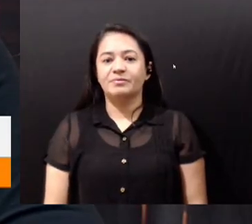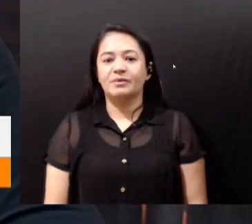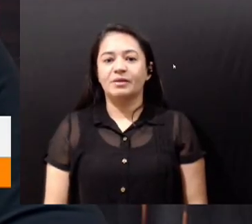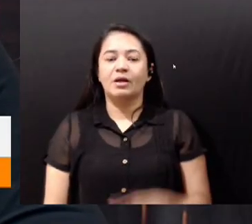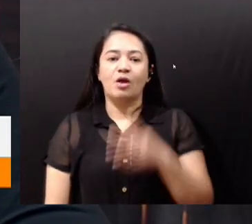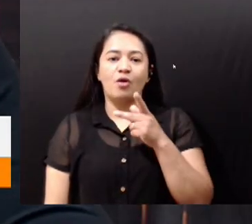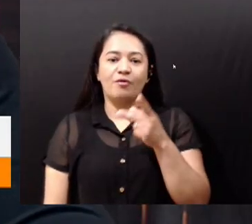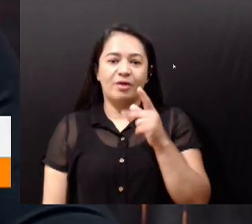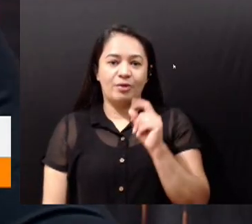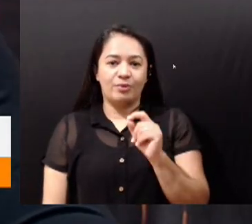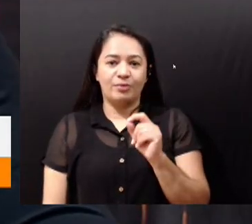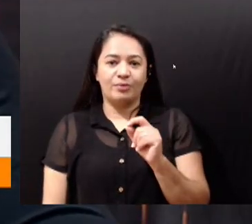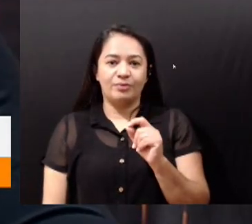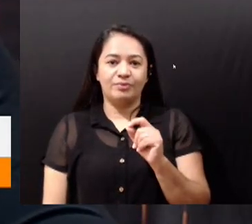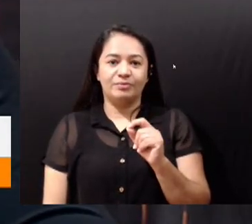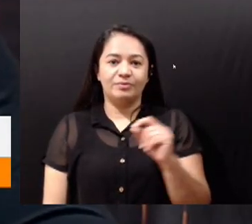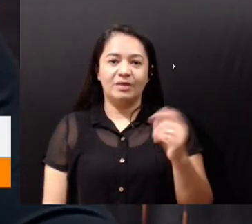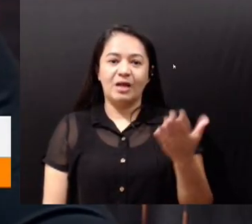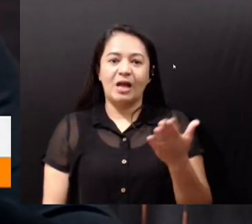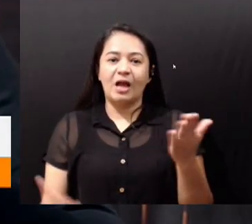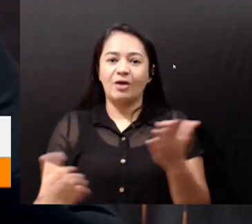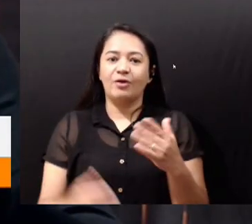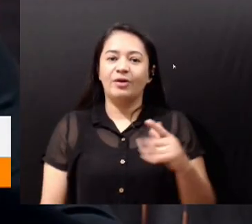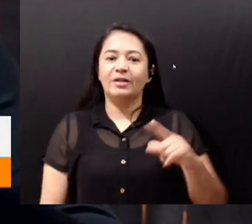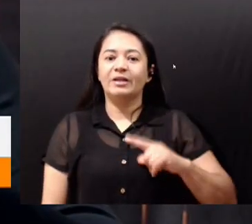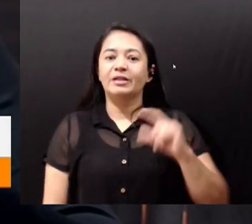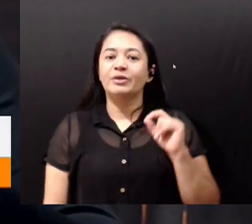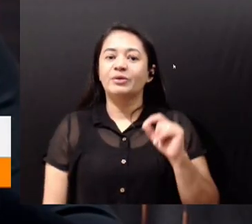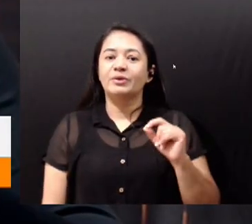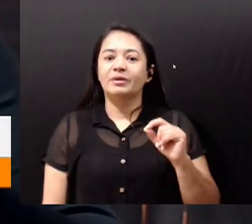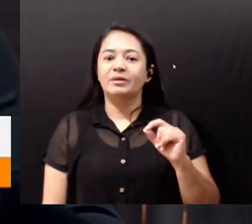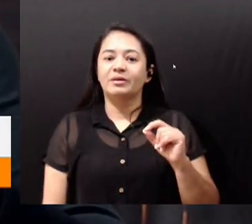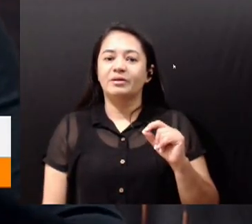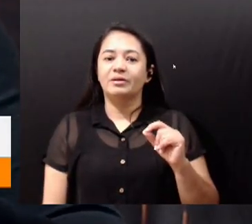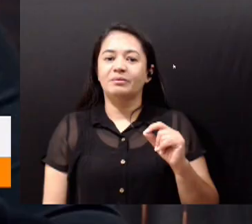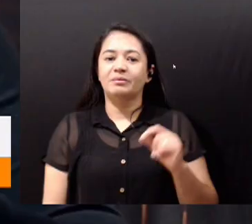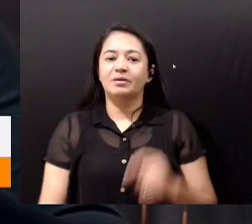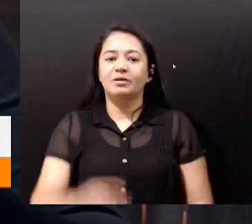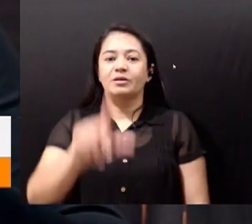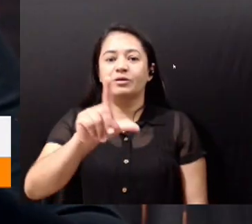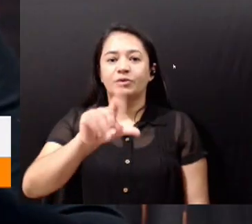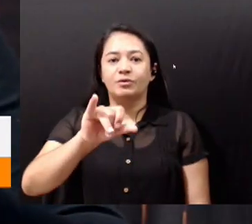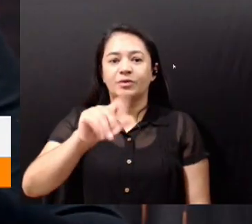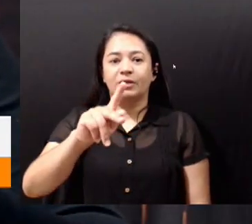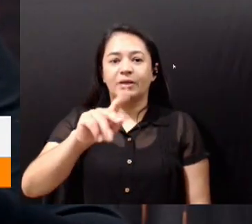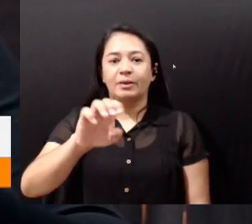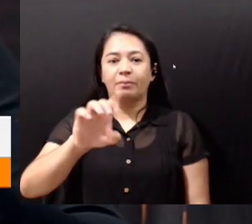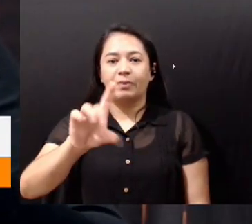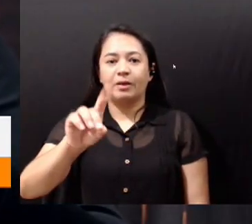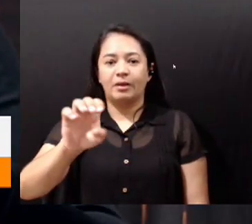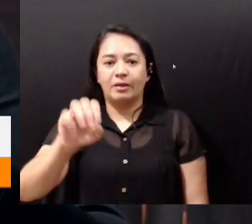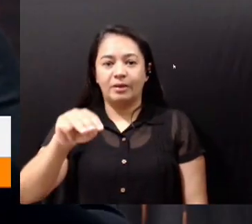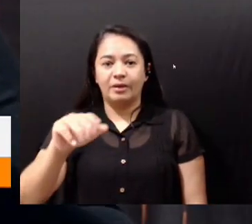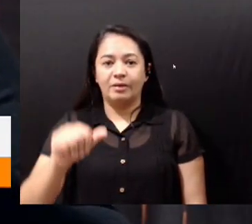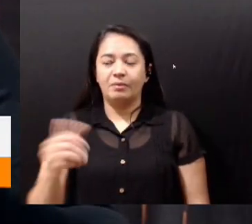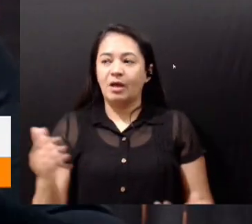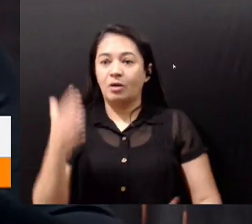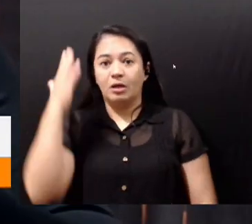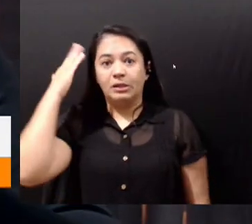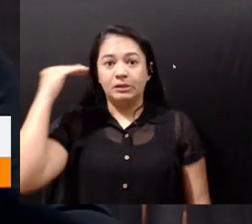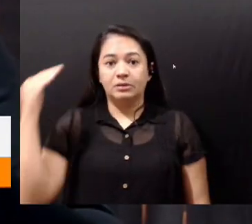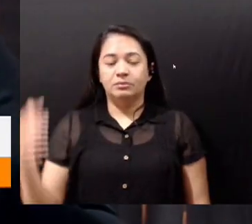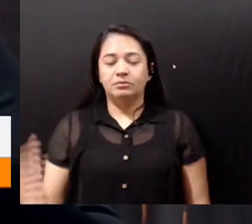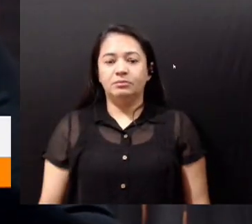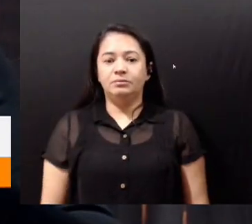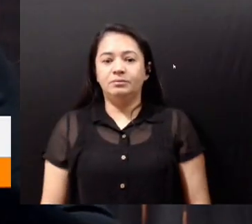coisa, agora a gente tem outra questão para lidar, né, que essa questão do lipedema, agora está em alta, como a doutora falou, então para quem